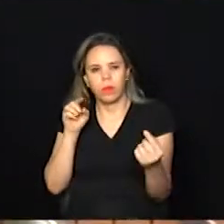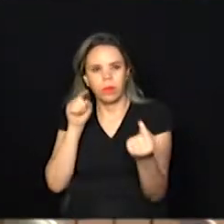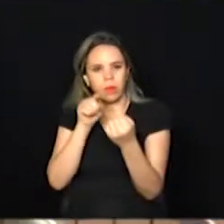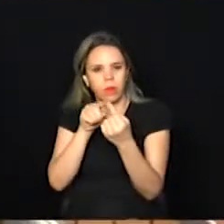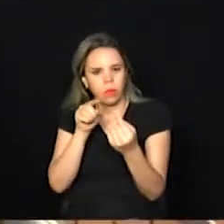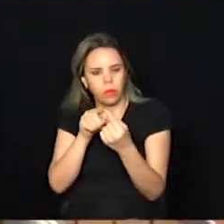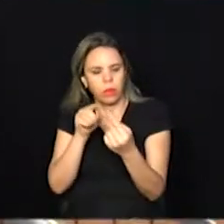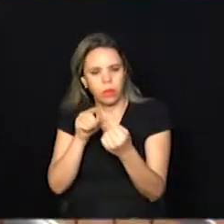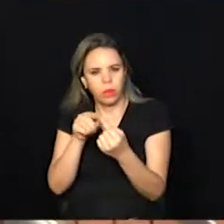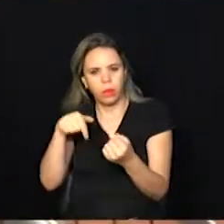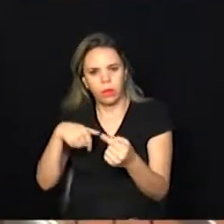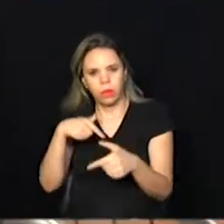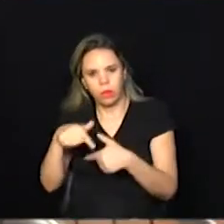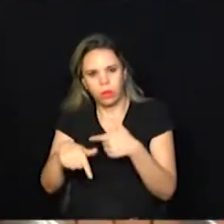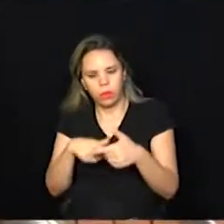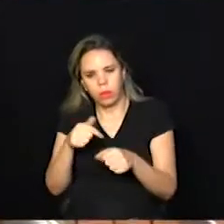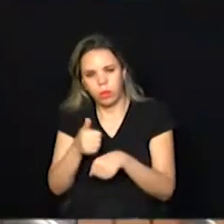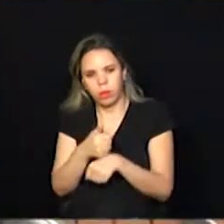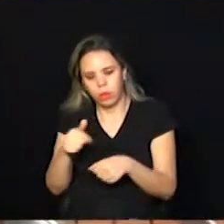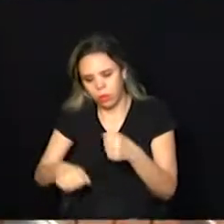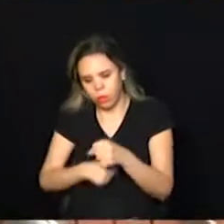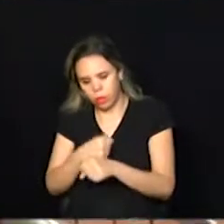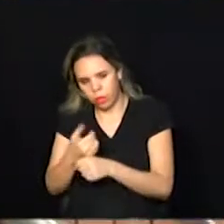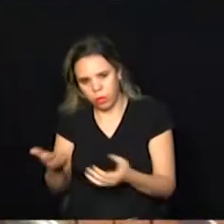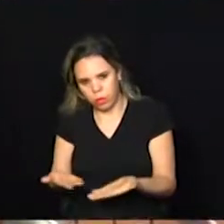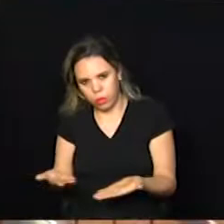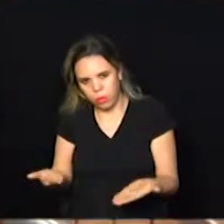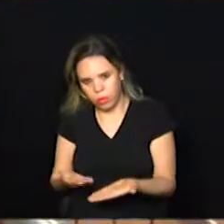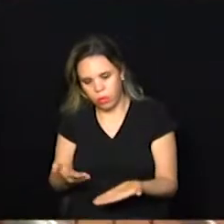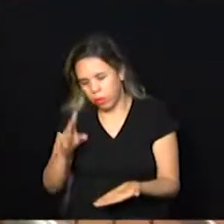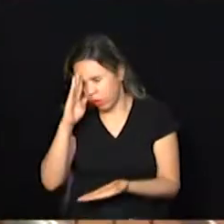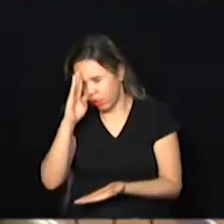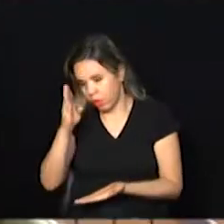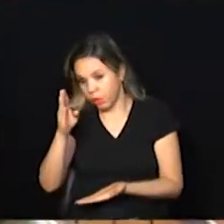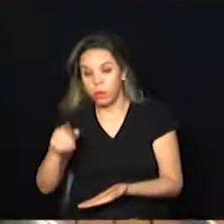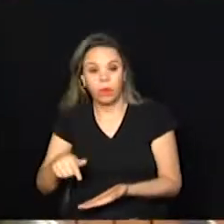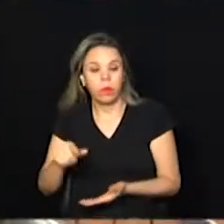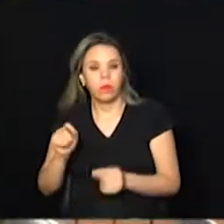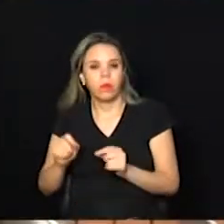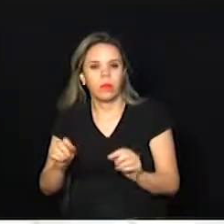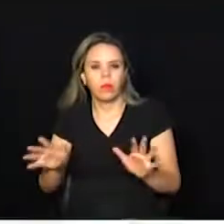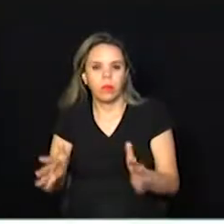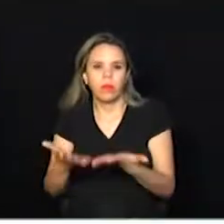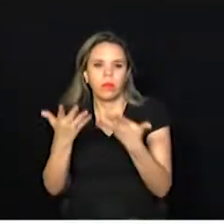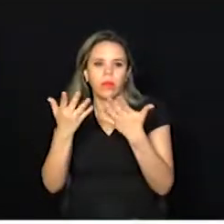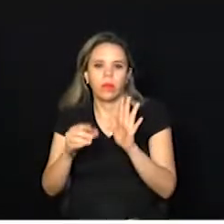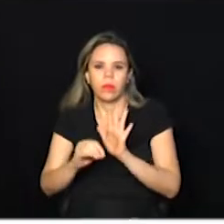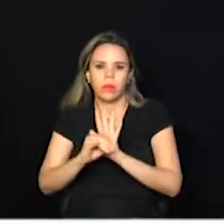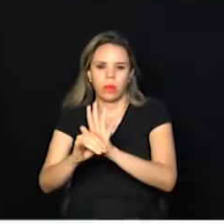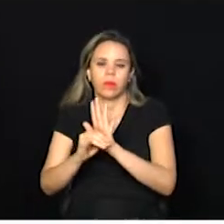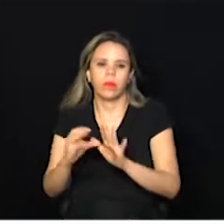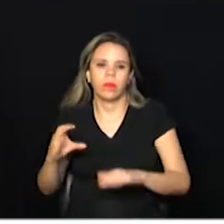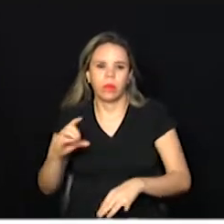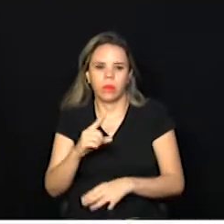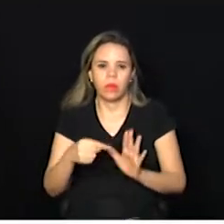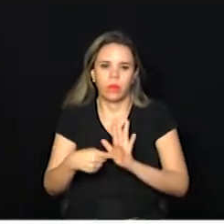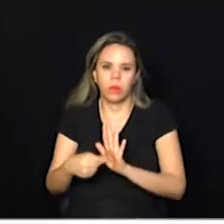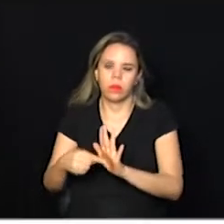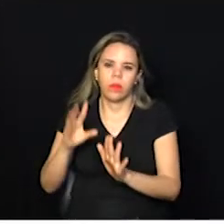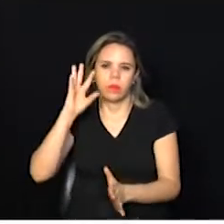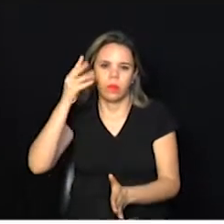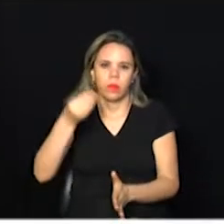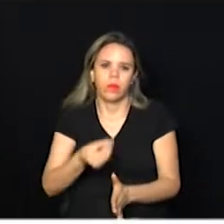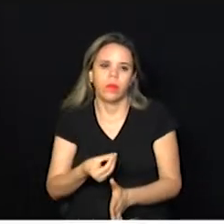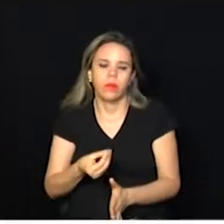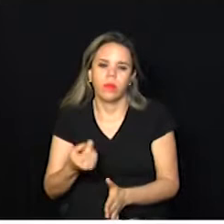da coordenadoria para esse ano, em principal, né, é promover a identidade da coordenadoria, que a gente entende que ela